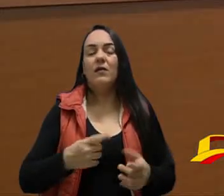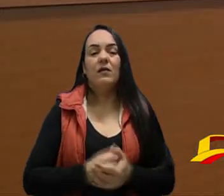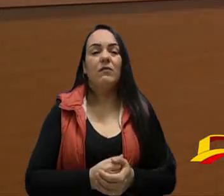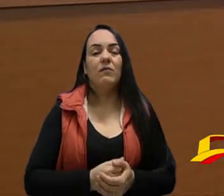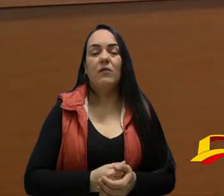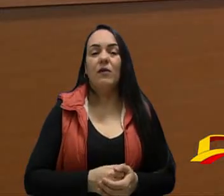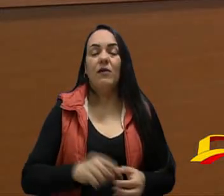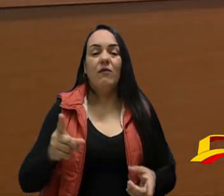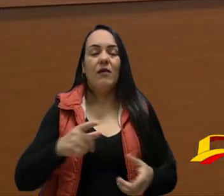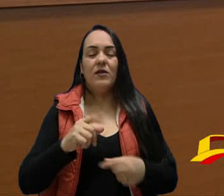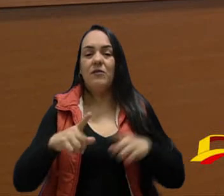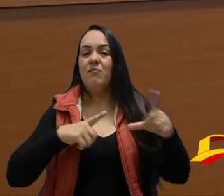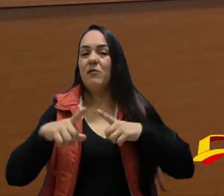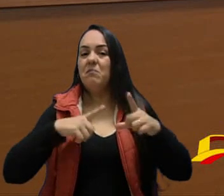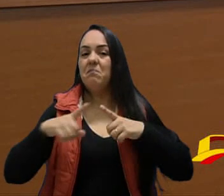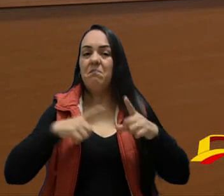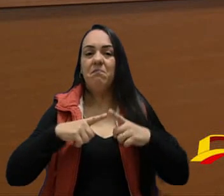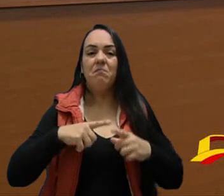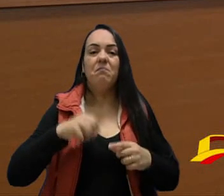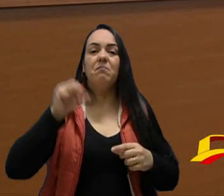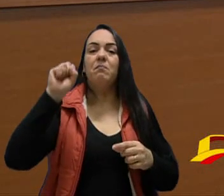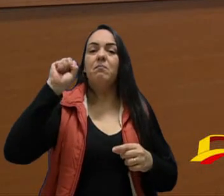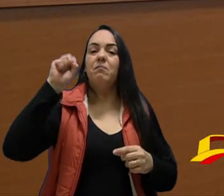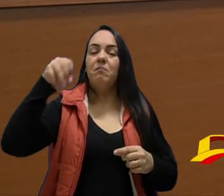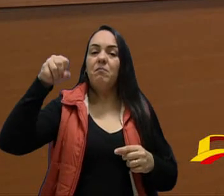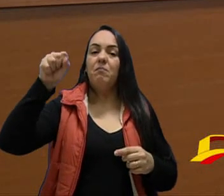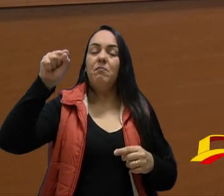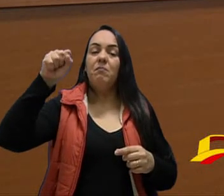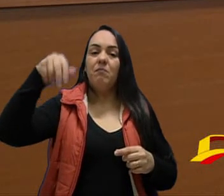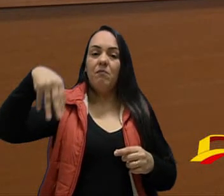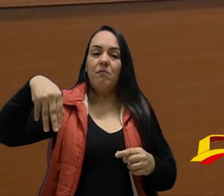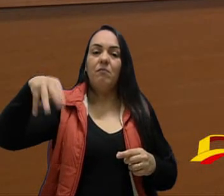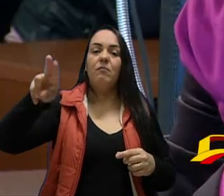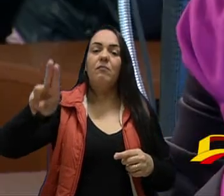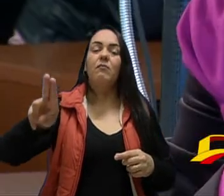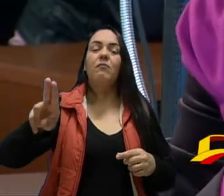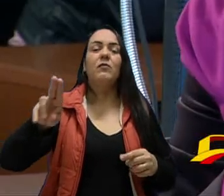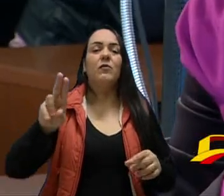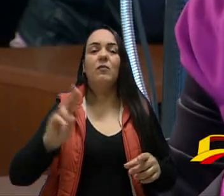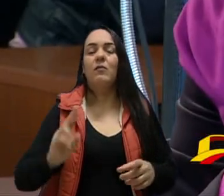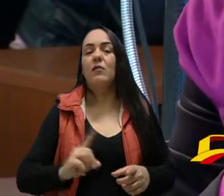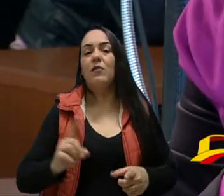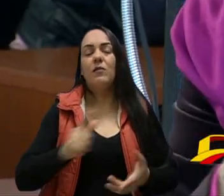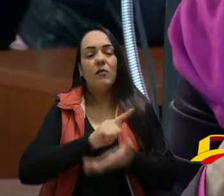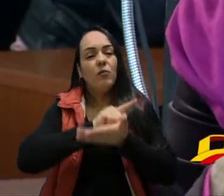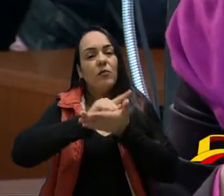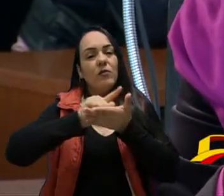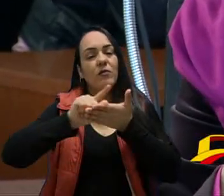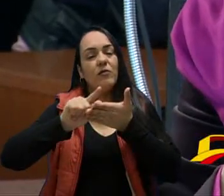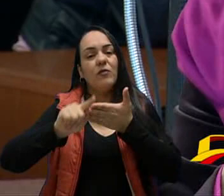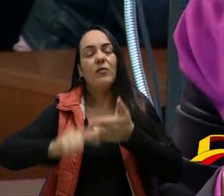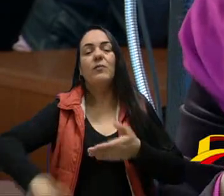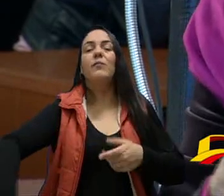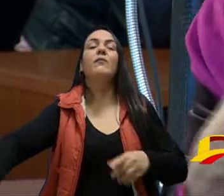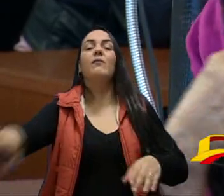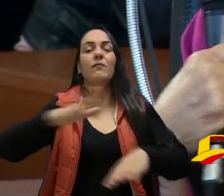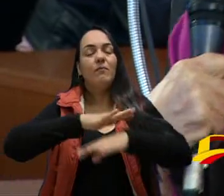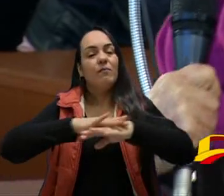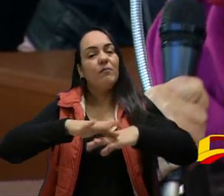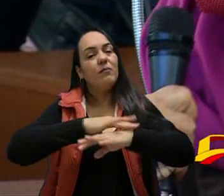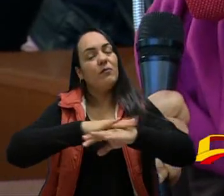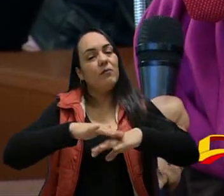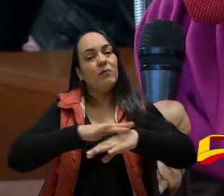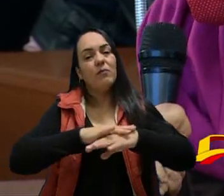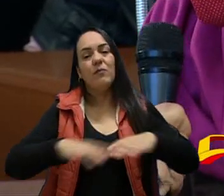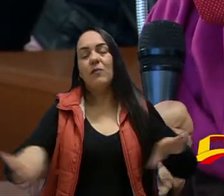ambulâncias fazem o mesmo serviço que esse amor porque ninguém é contaminado todos são suspeitas então samu transporta